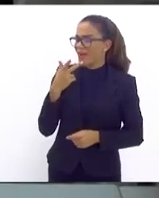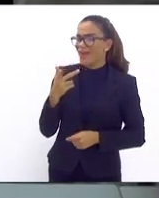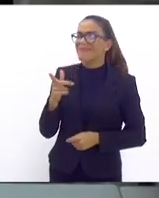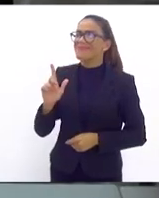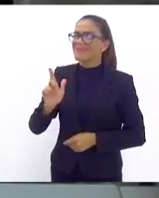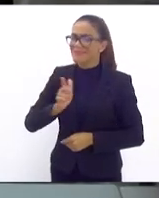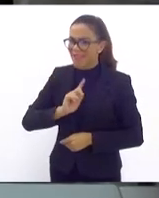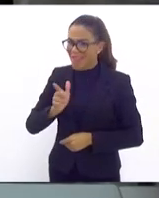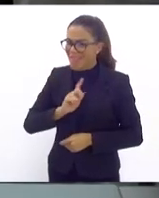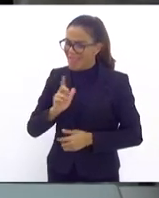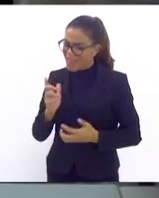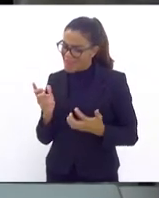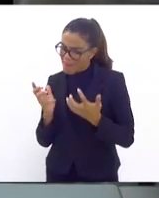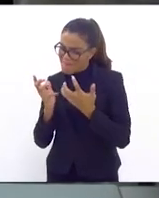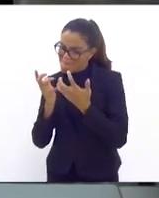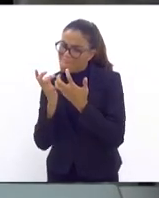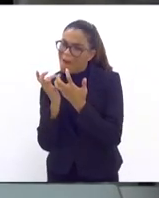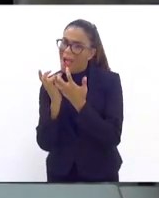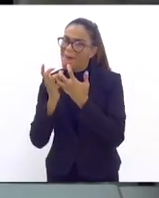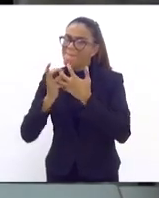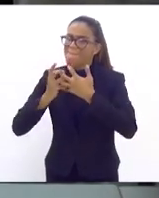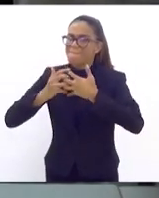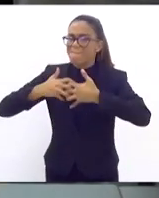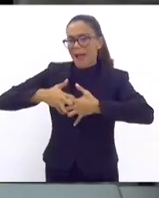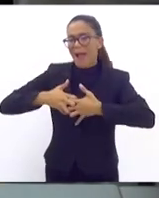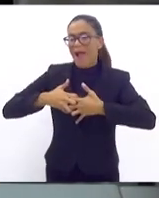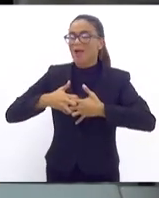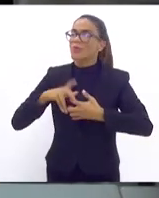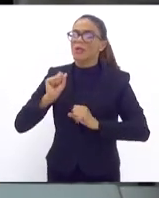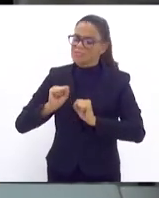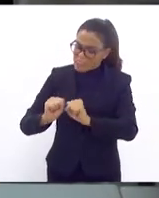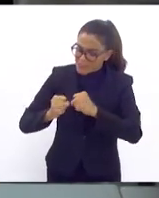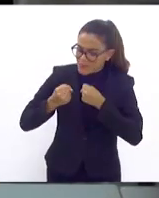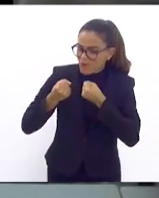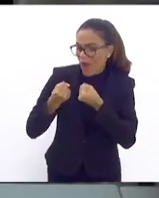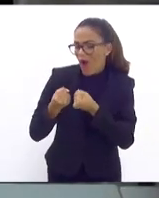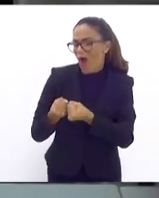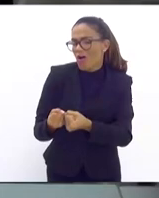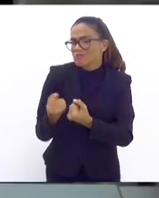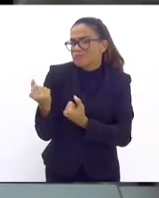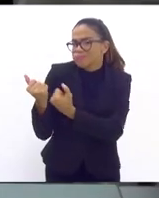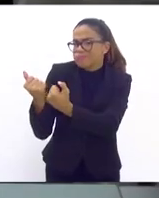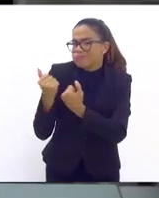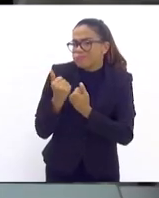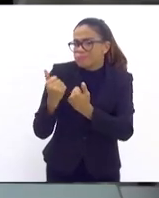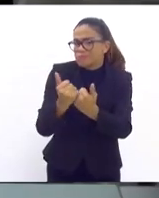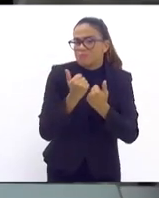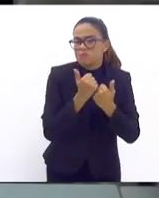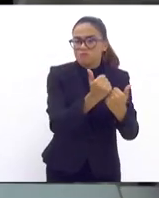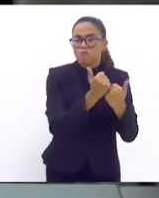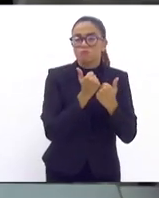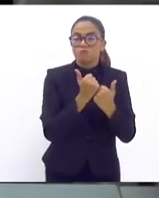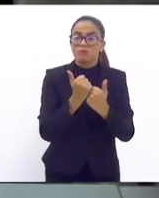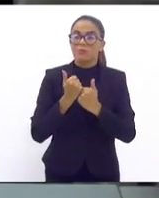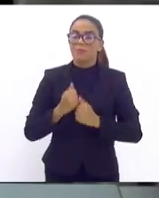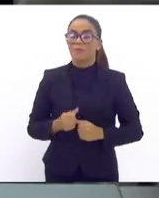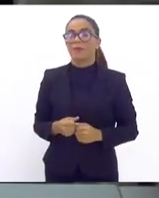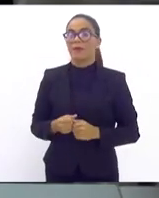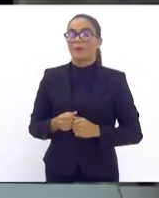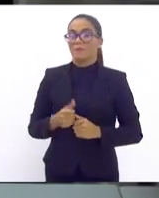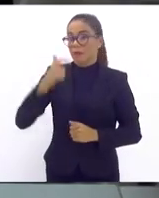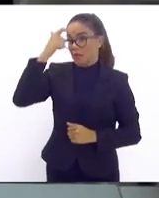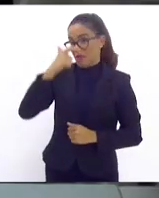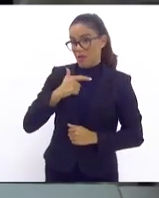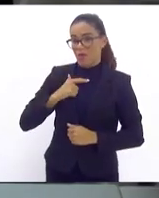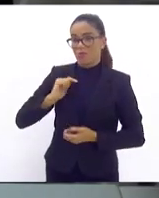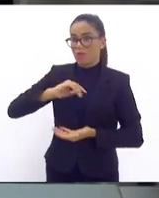uma junção de esforços nesse sentido. E esclarecer o seguinte, quando eu não tenho bola